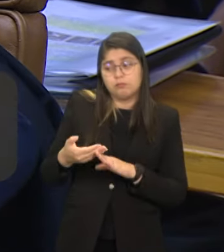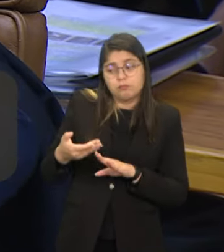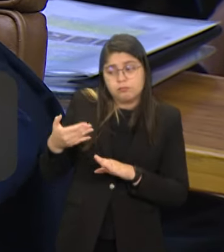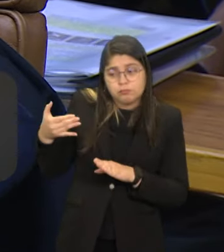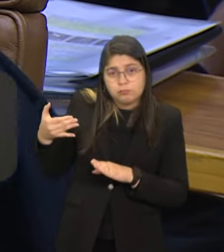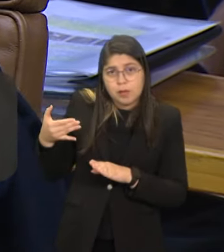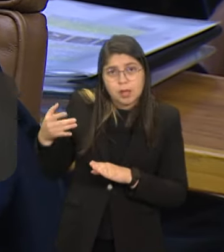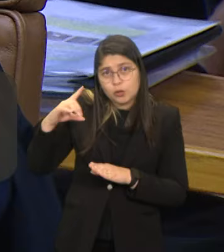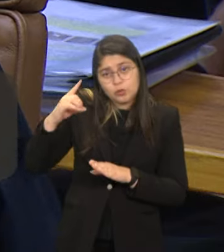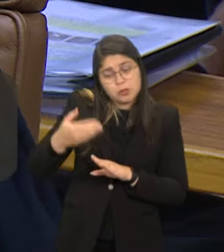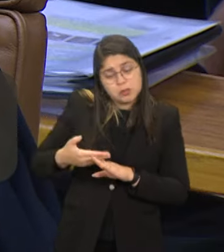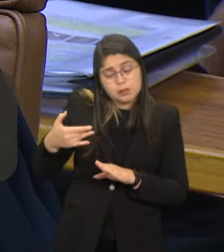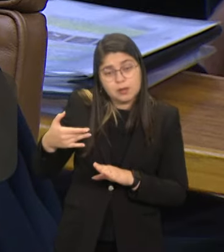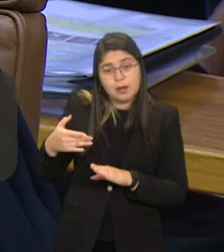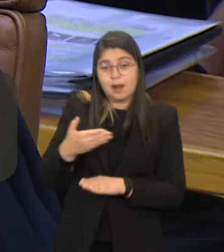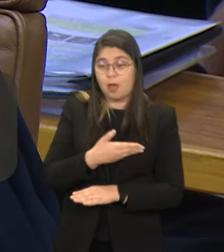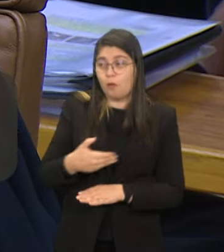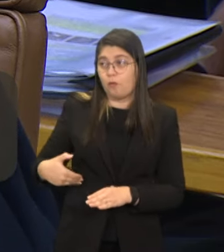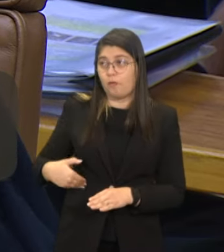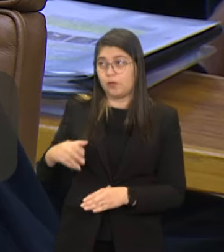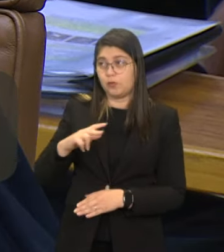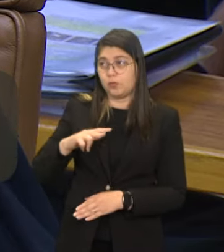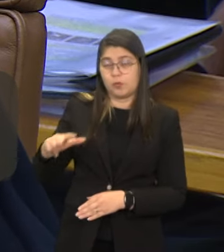dias atrás, o governo português